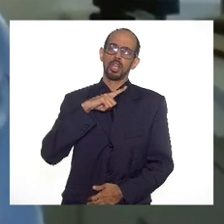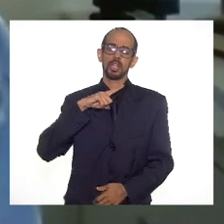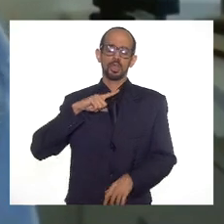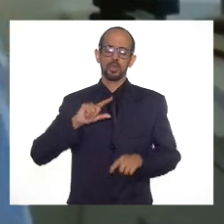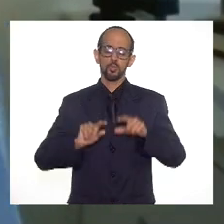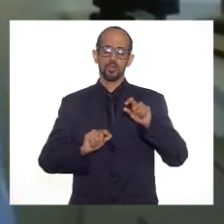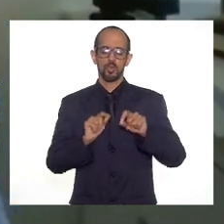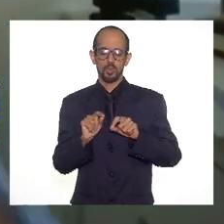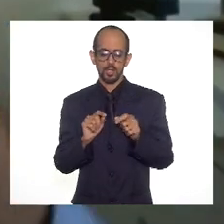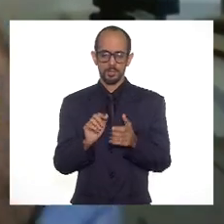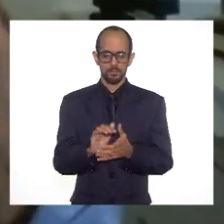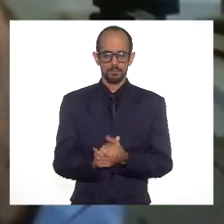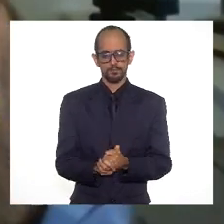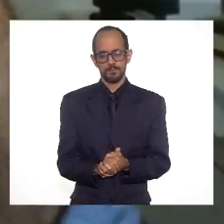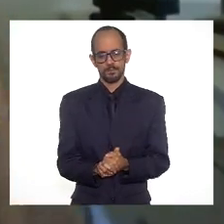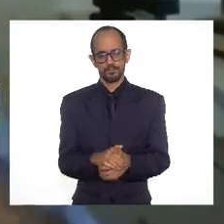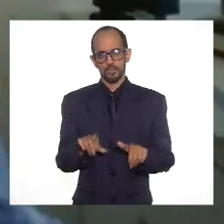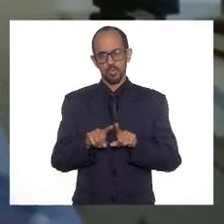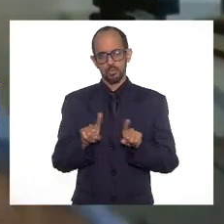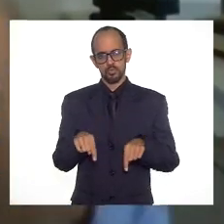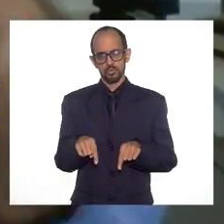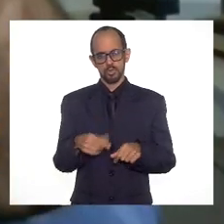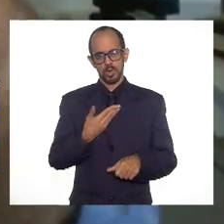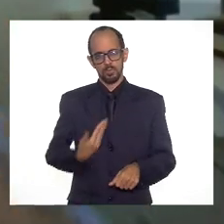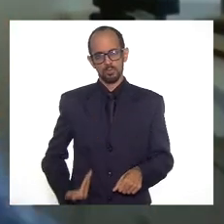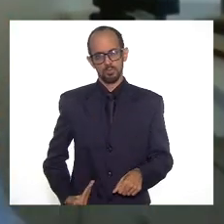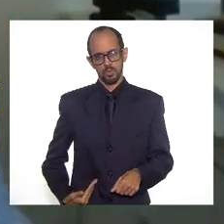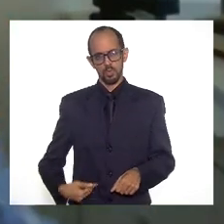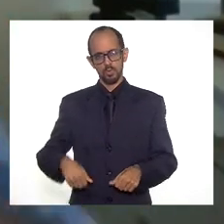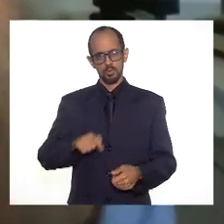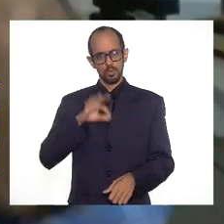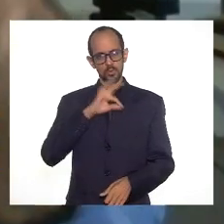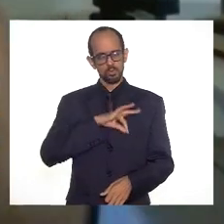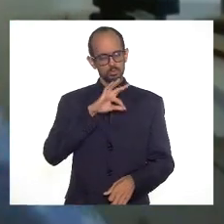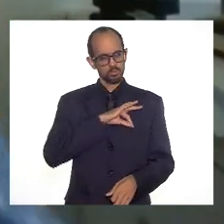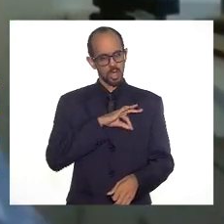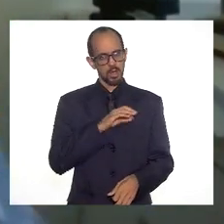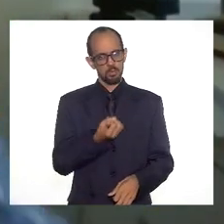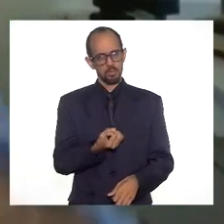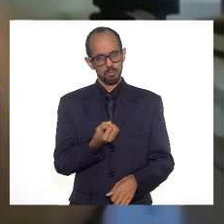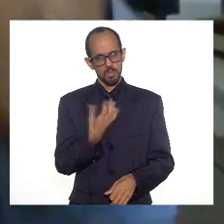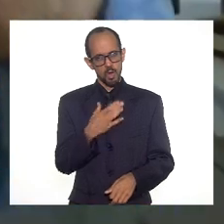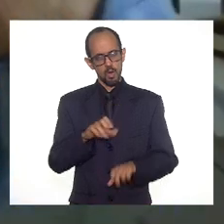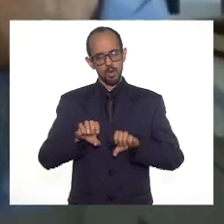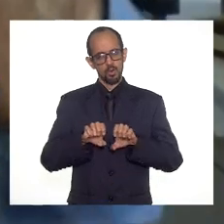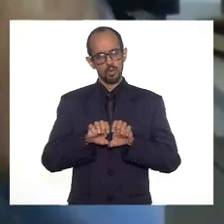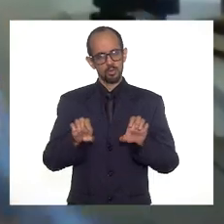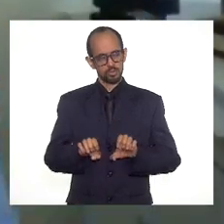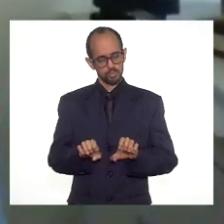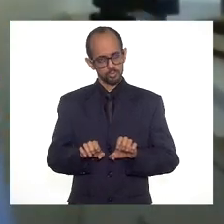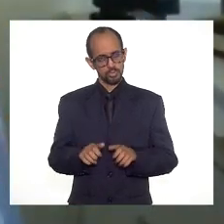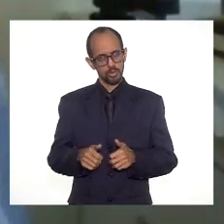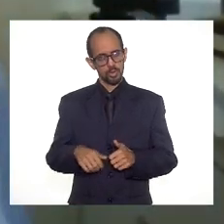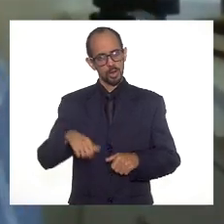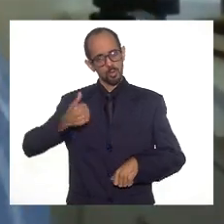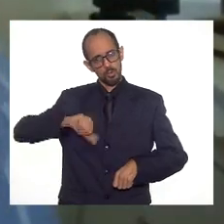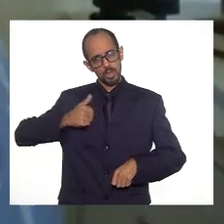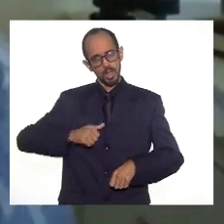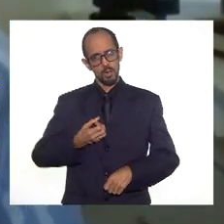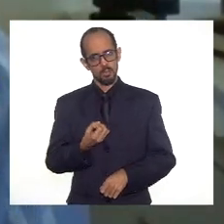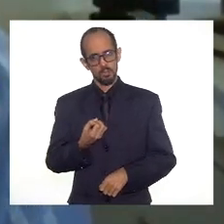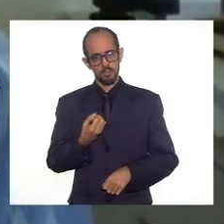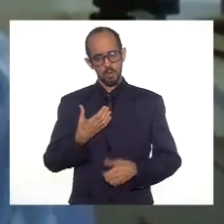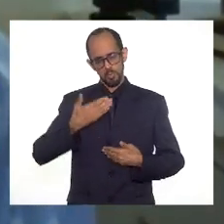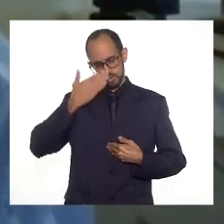se tivermos um servidor público bem remunerado, bem estruturado e bem qualificado.